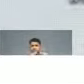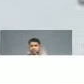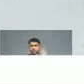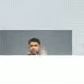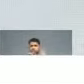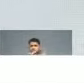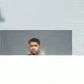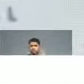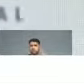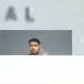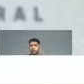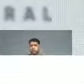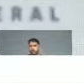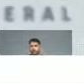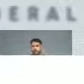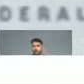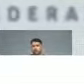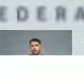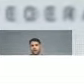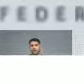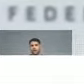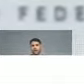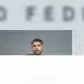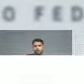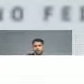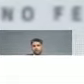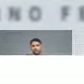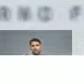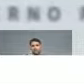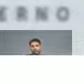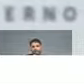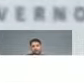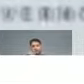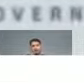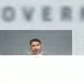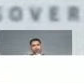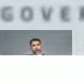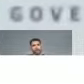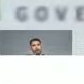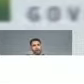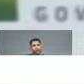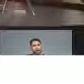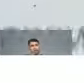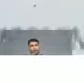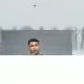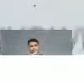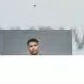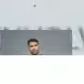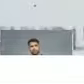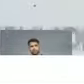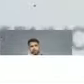propor políticas públicas modelos de negócios inovadores para promover o crescimento econômico e social da região